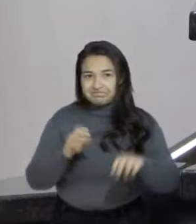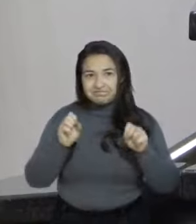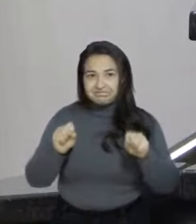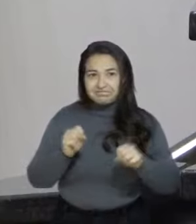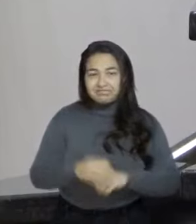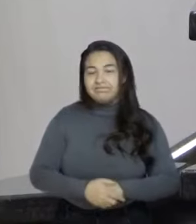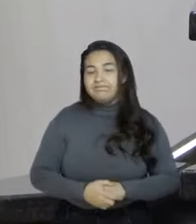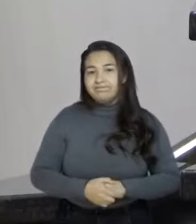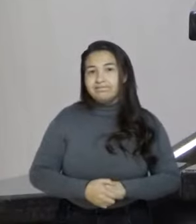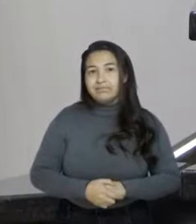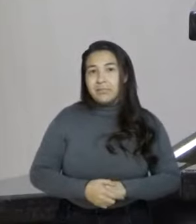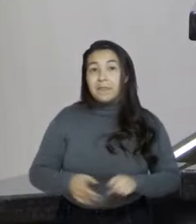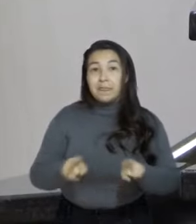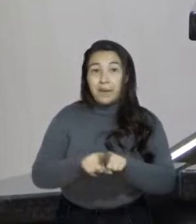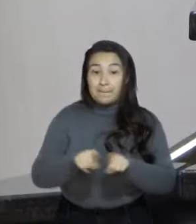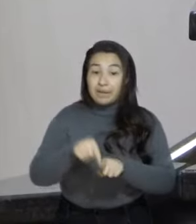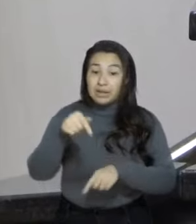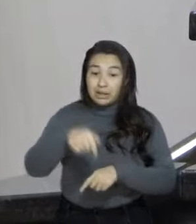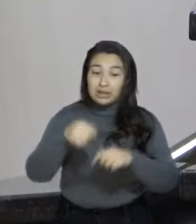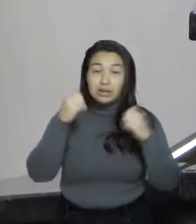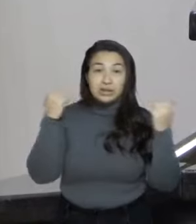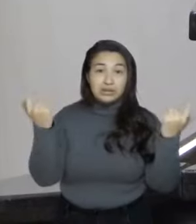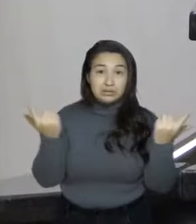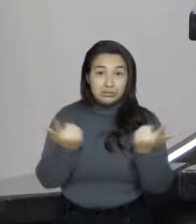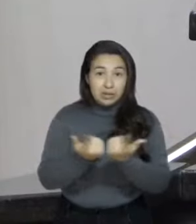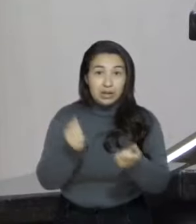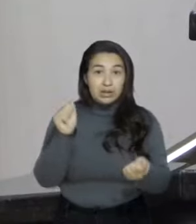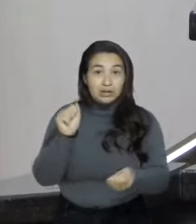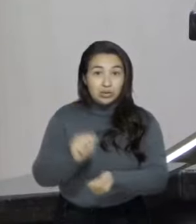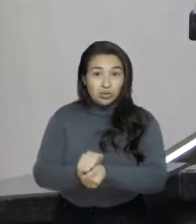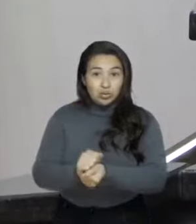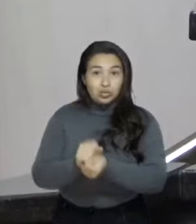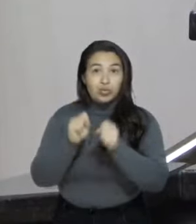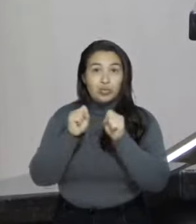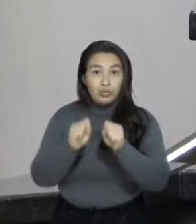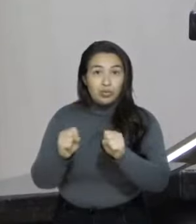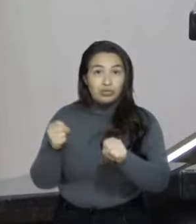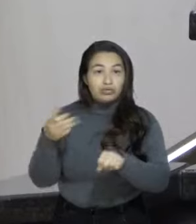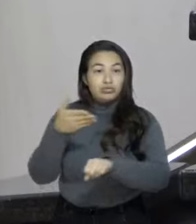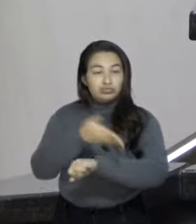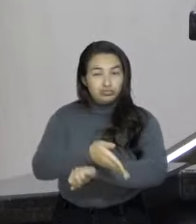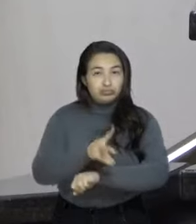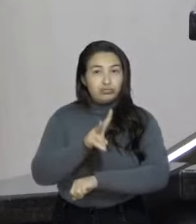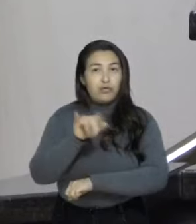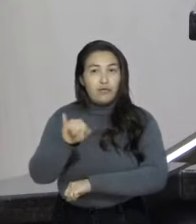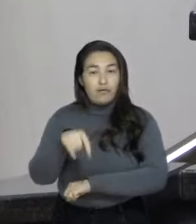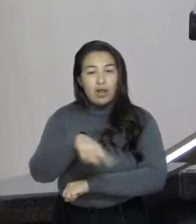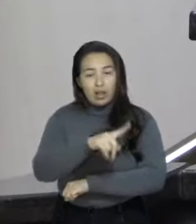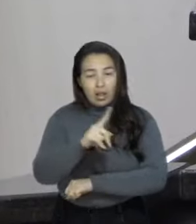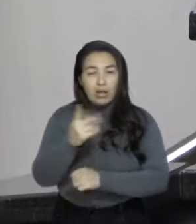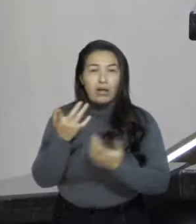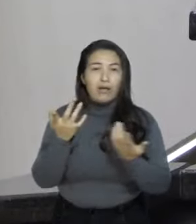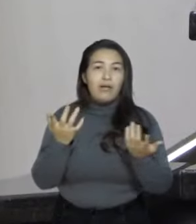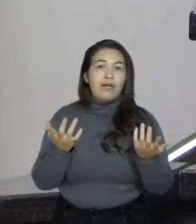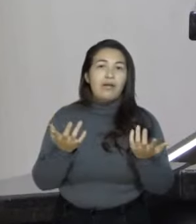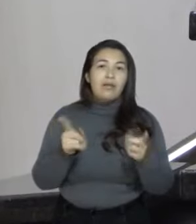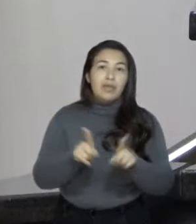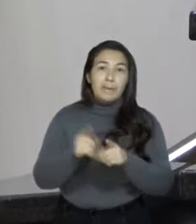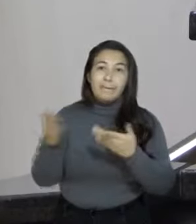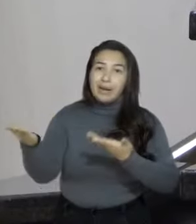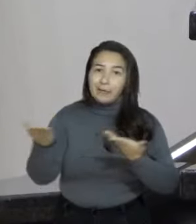da Assembleia junto com a gente lá como já esteve na nossa arrancada de caminhões e agradecer e colocar o nosso município